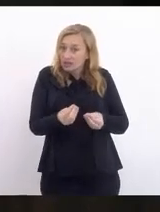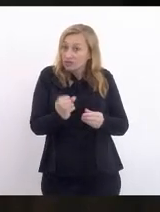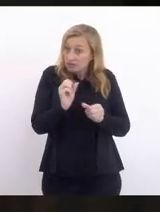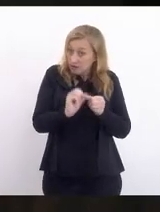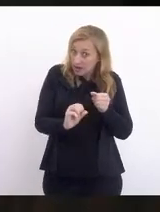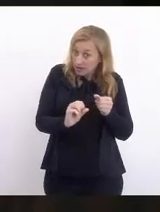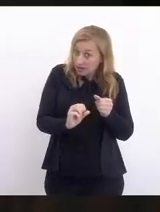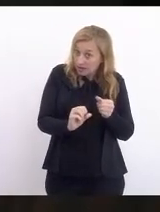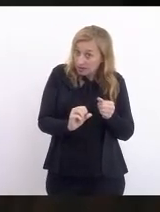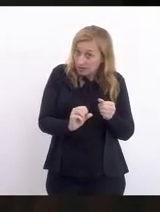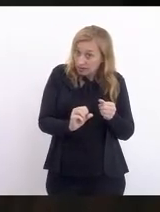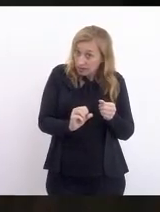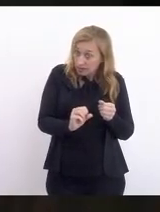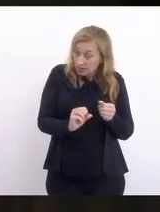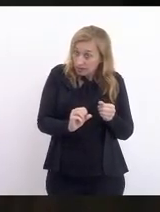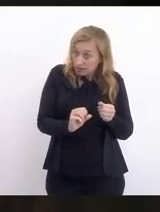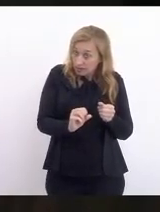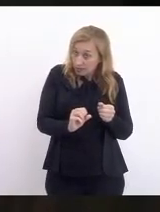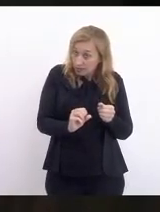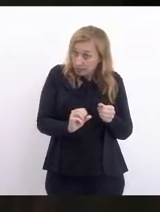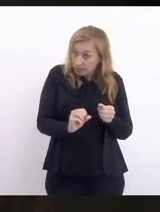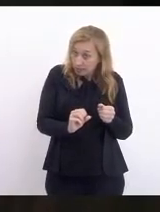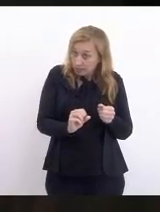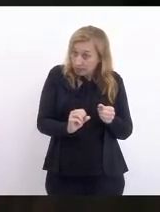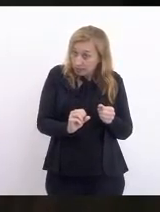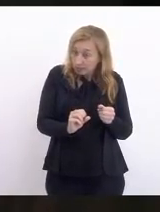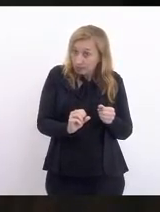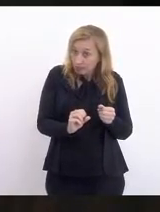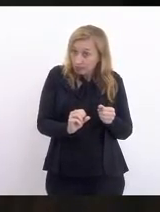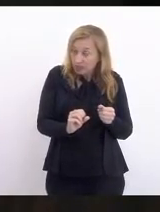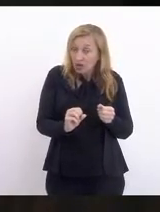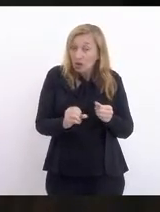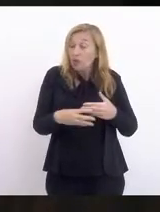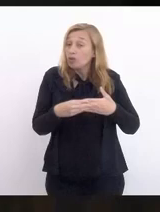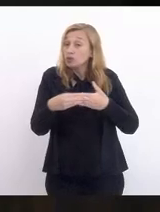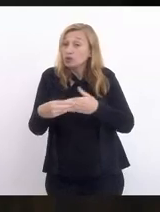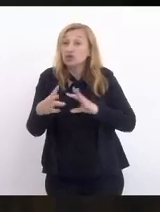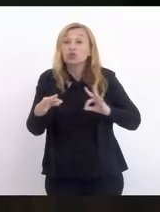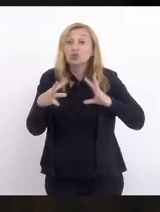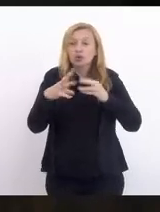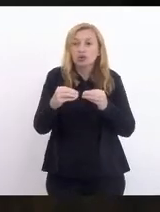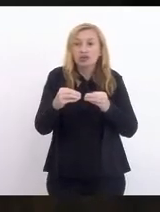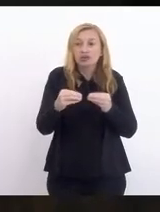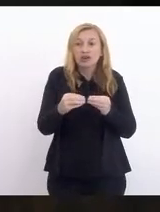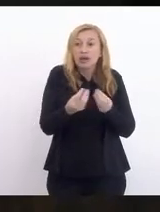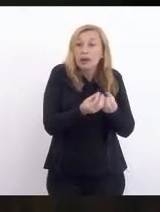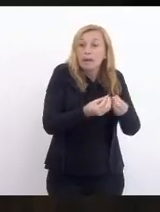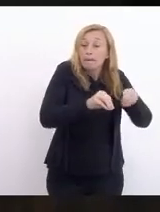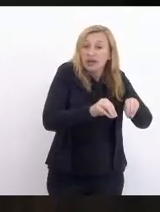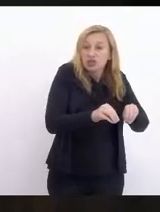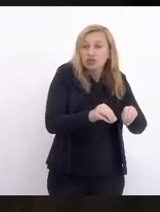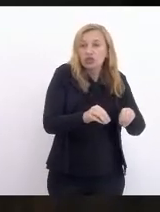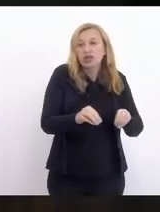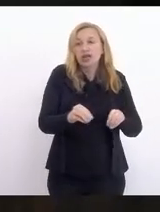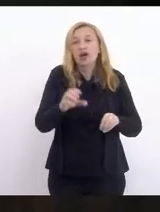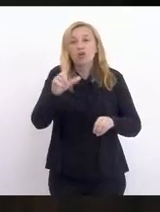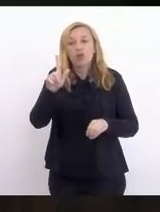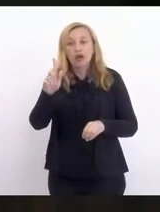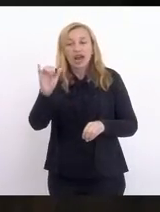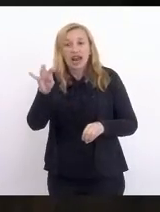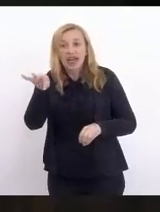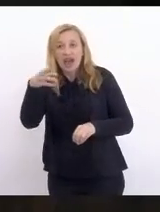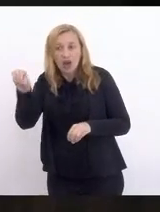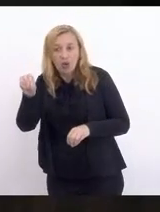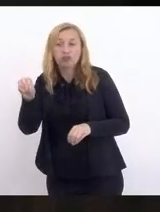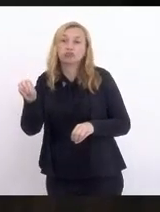Conceição e da forma que está sendo conduzida ela vai quebrar o Galeão e nós